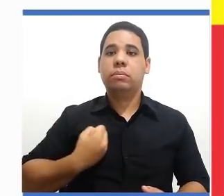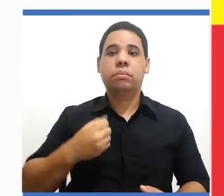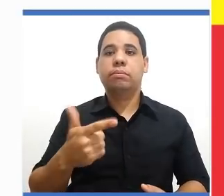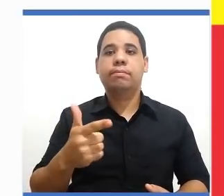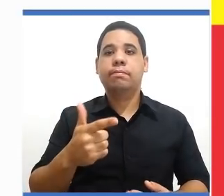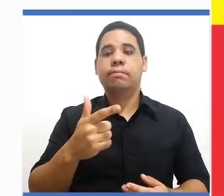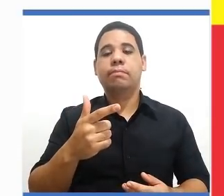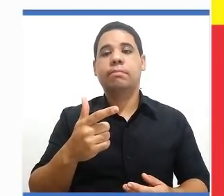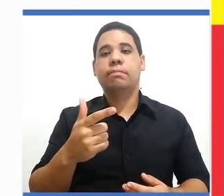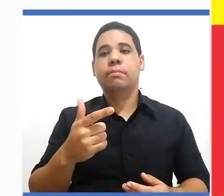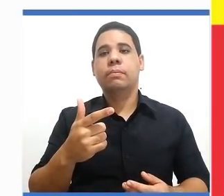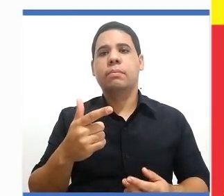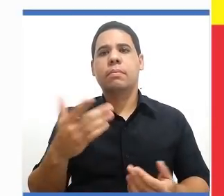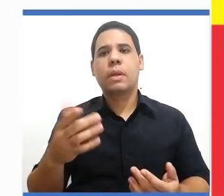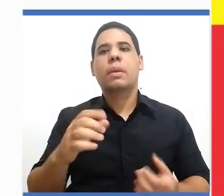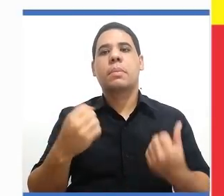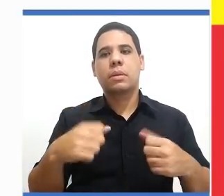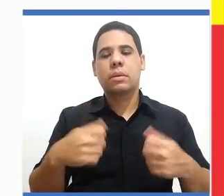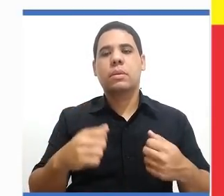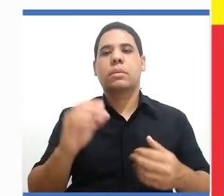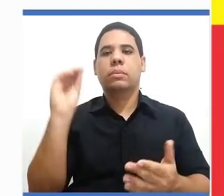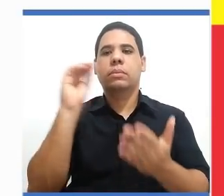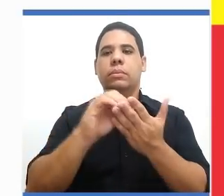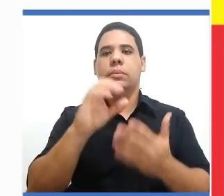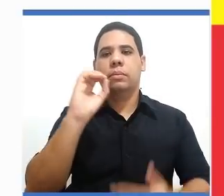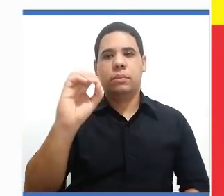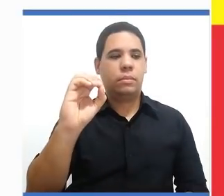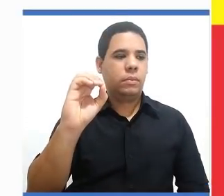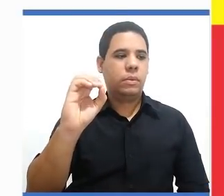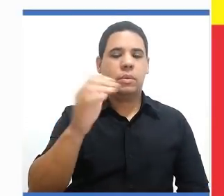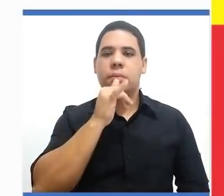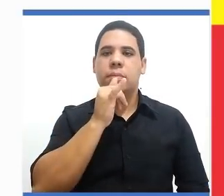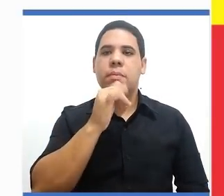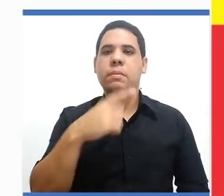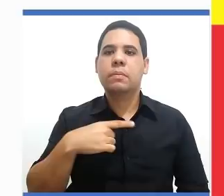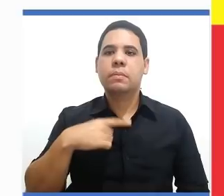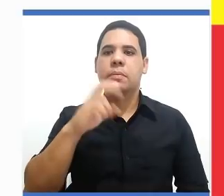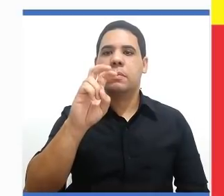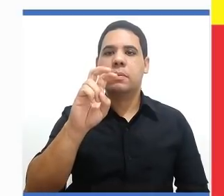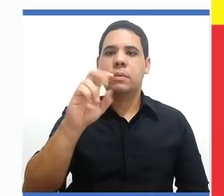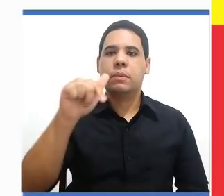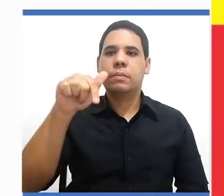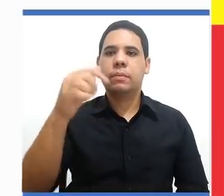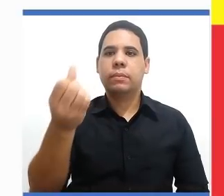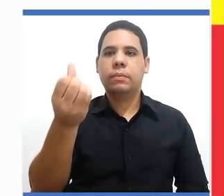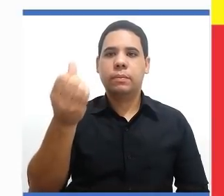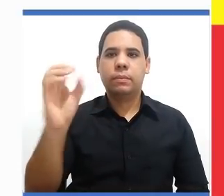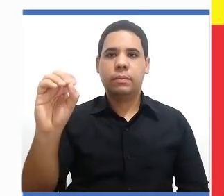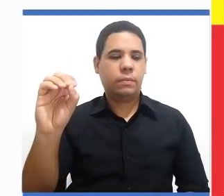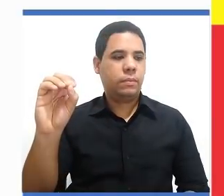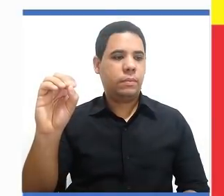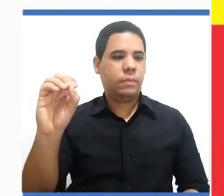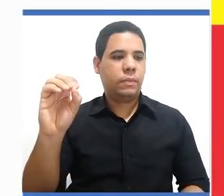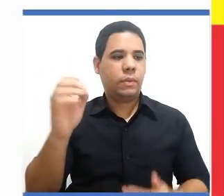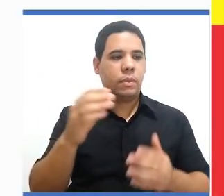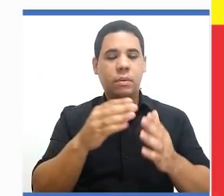para a direita e esse número não tem outros algarismos à direita, a gente só colocar os zeros. Então, se eu tenho